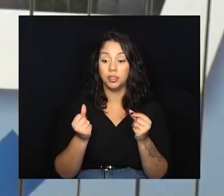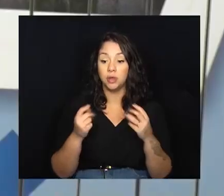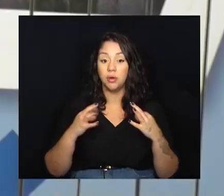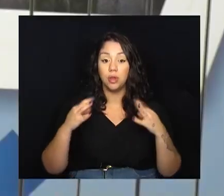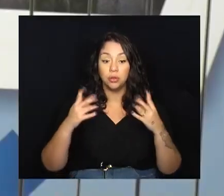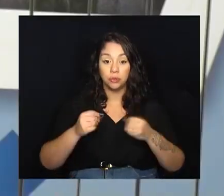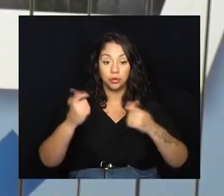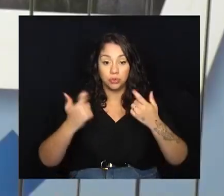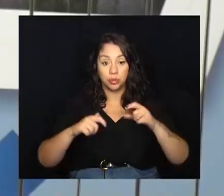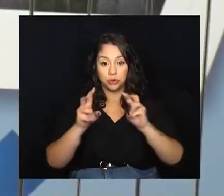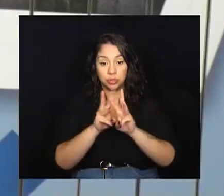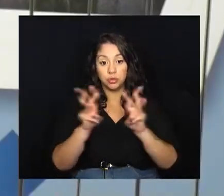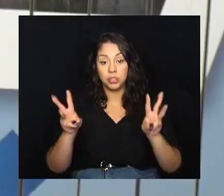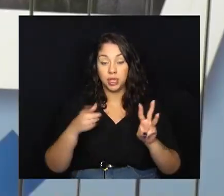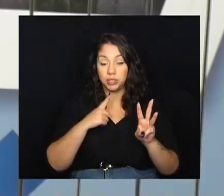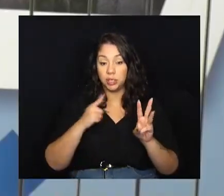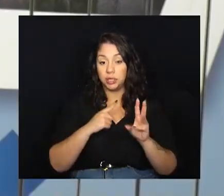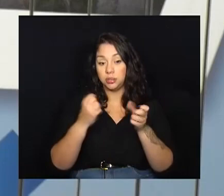no site